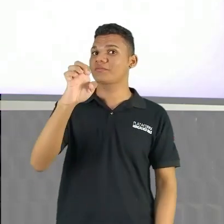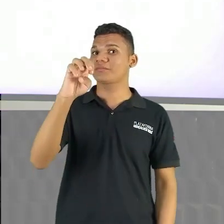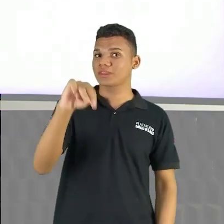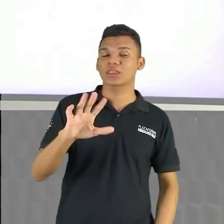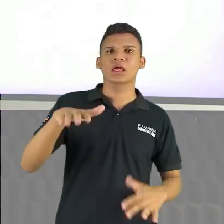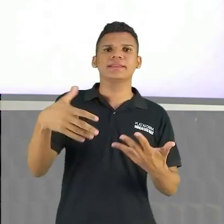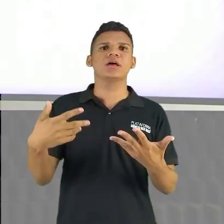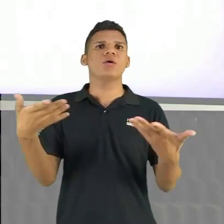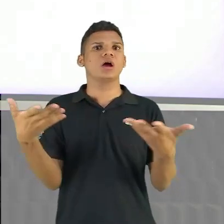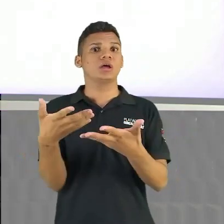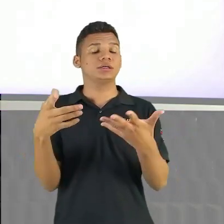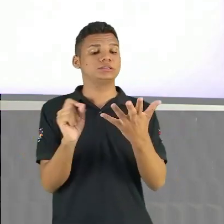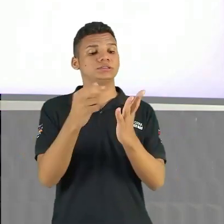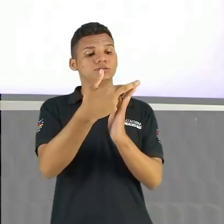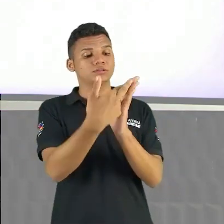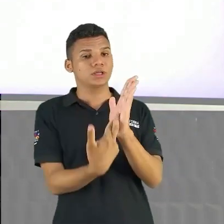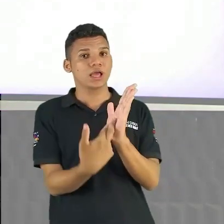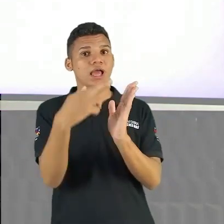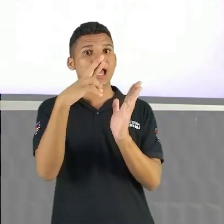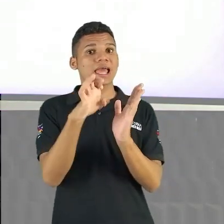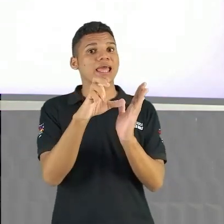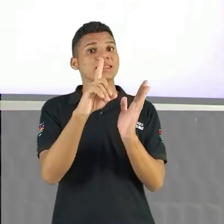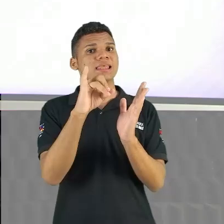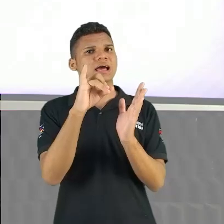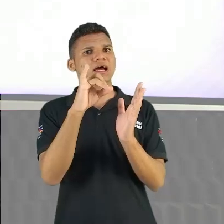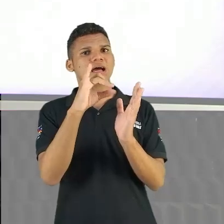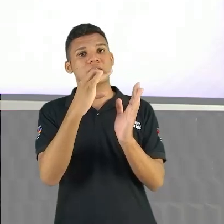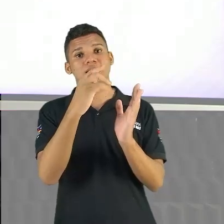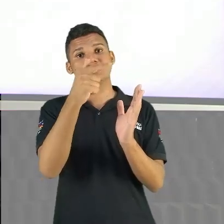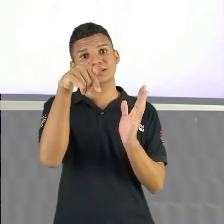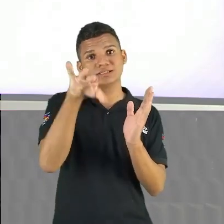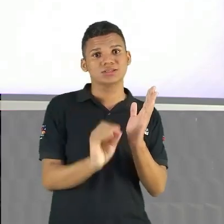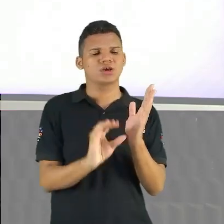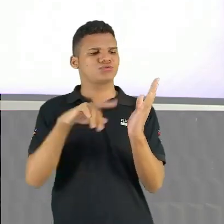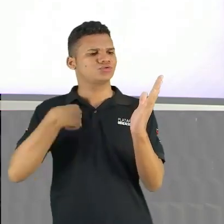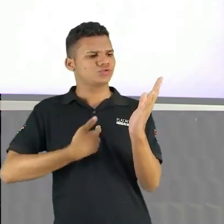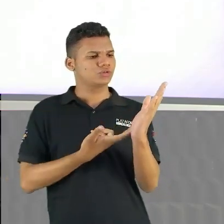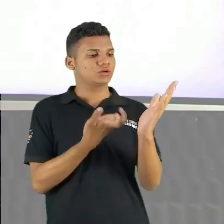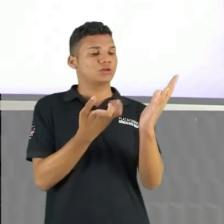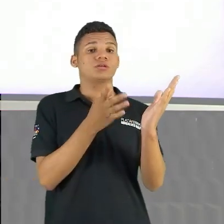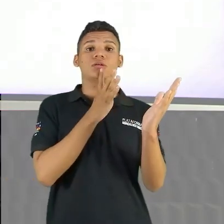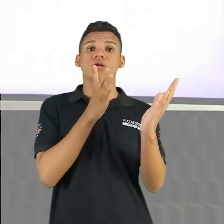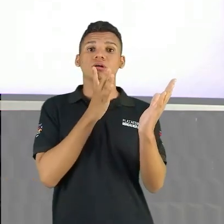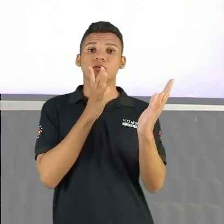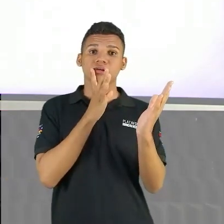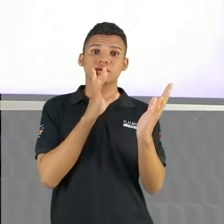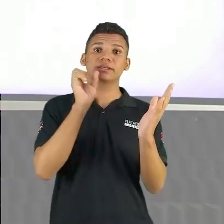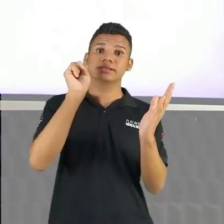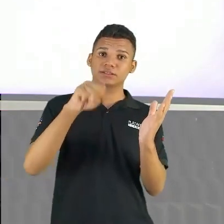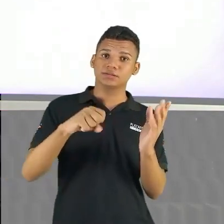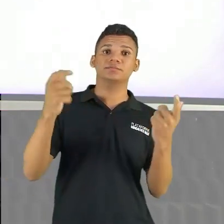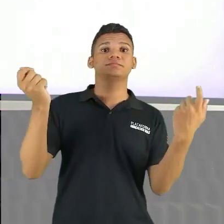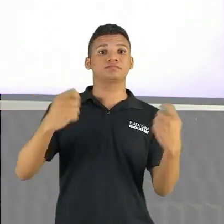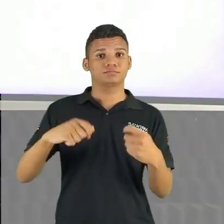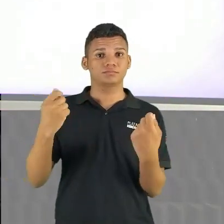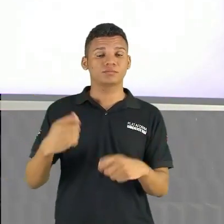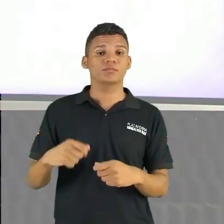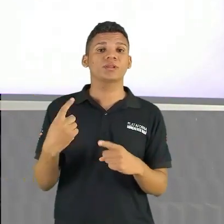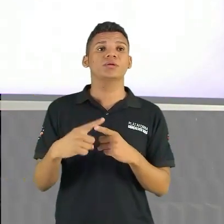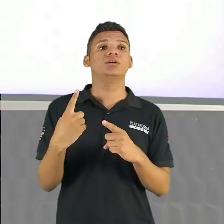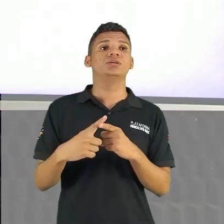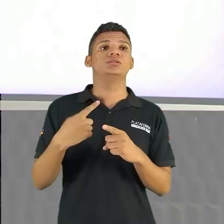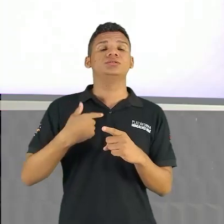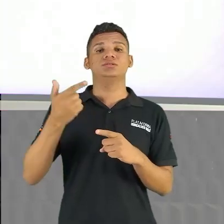redação é necessário que a gente conheça alguns critérios que são essenciais para Que você